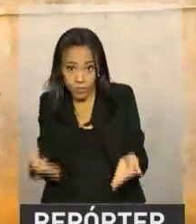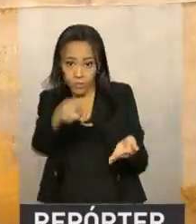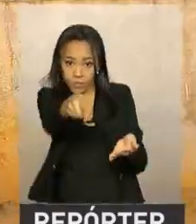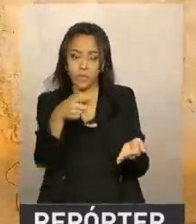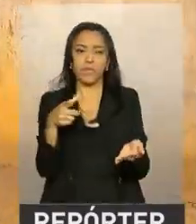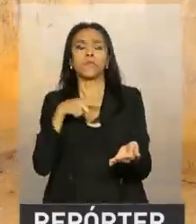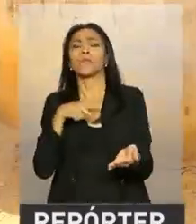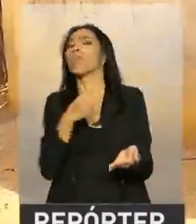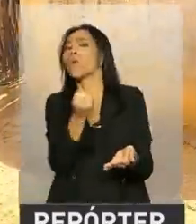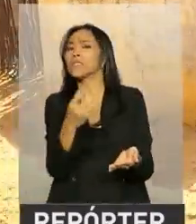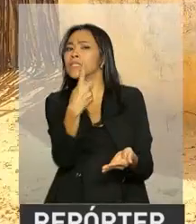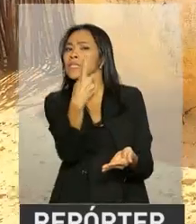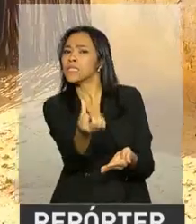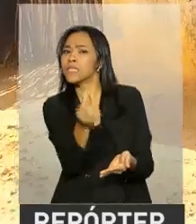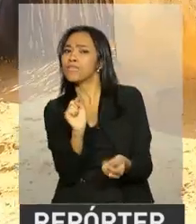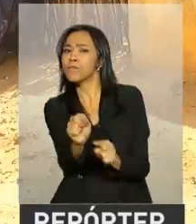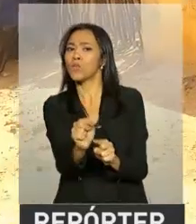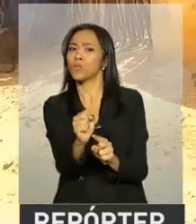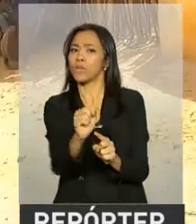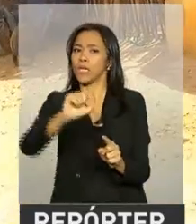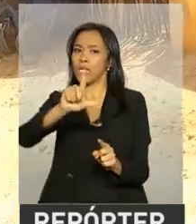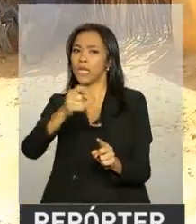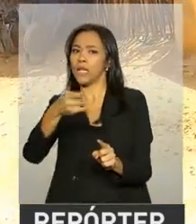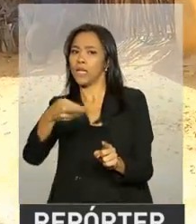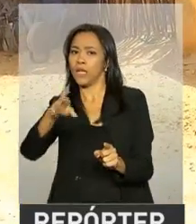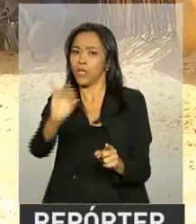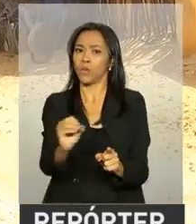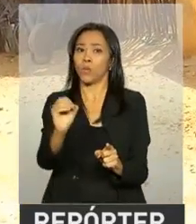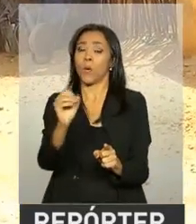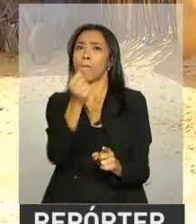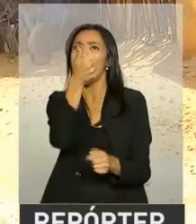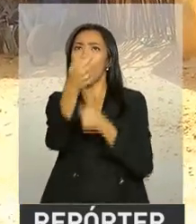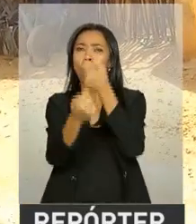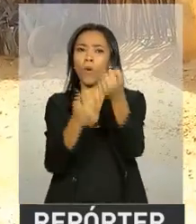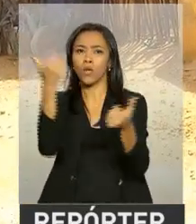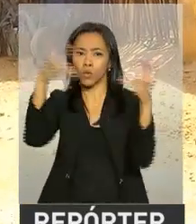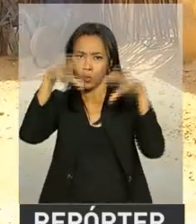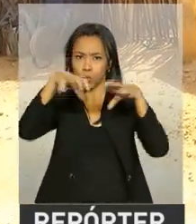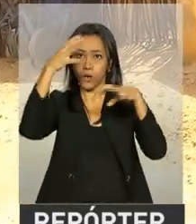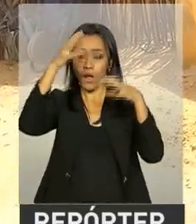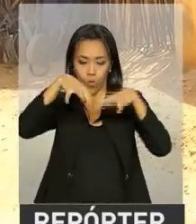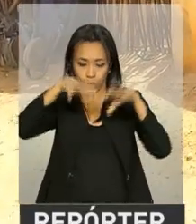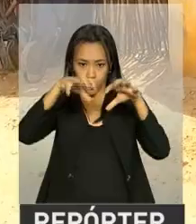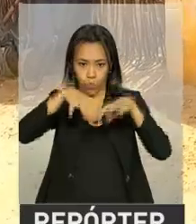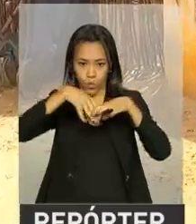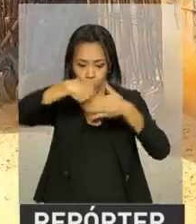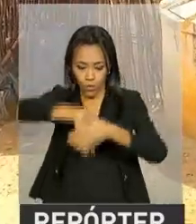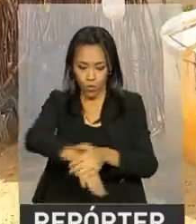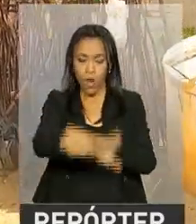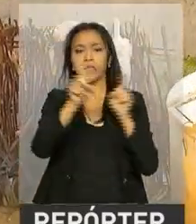com capacidade para 16 mil litros, permitem acumular a água das poucas chuvas que caem aqui na região ou que vêm